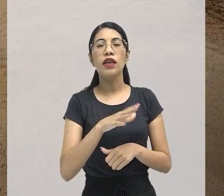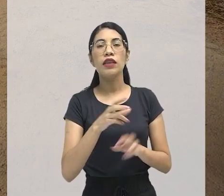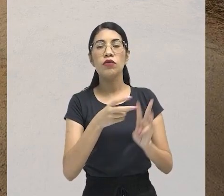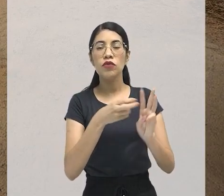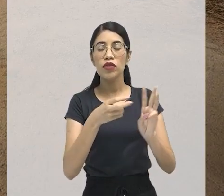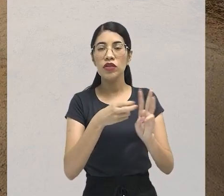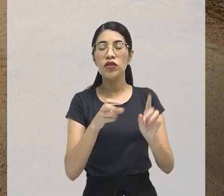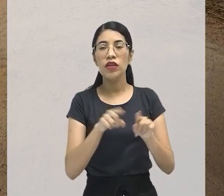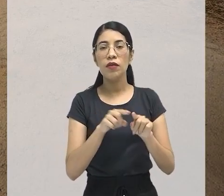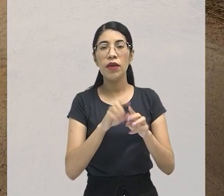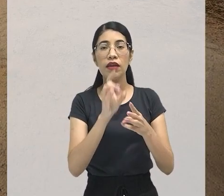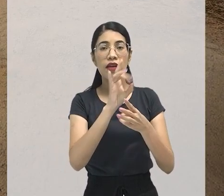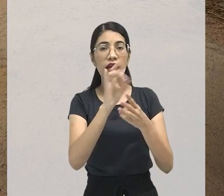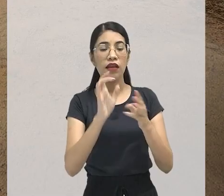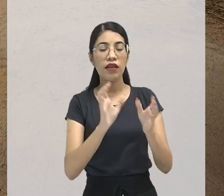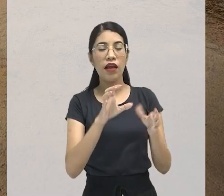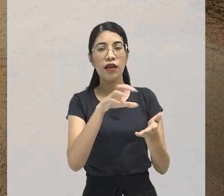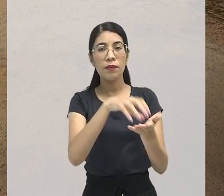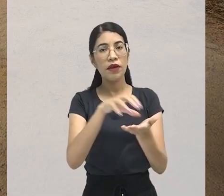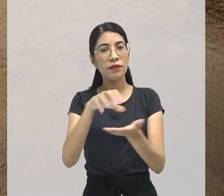com a crença de cada